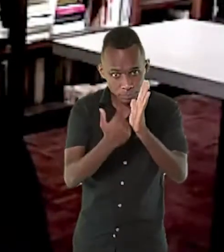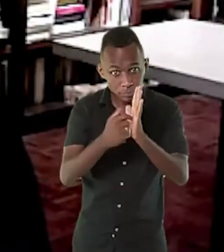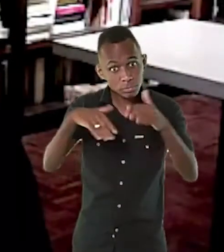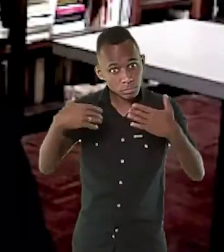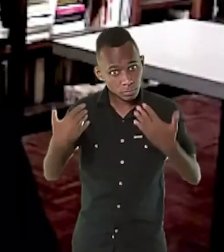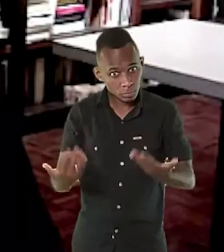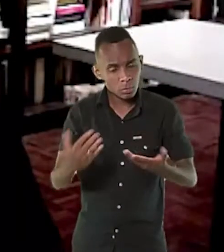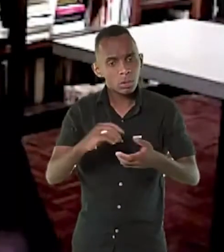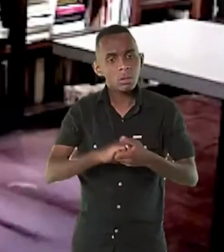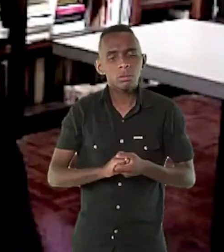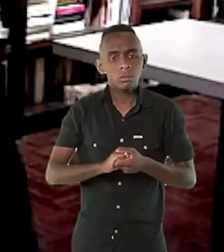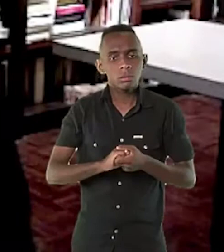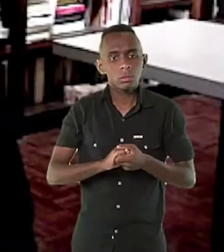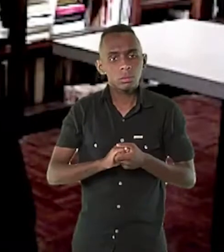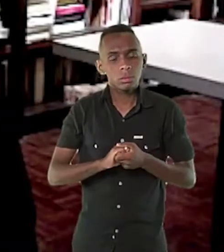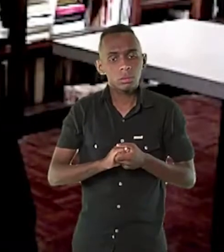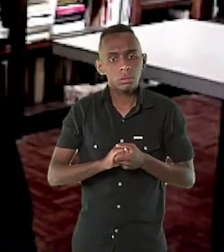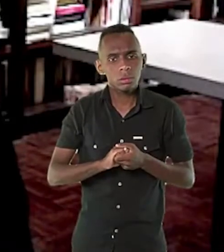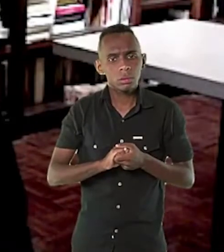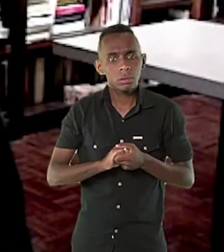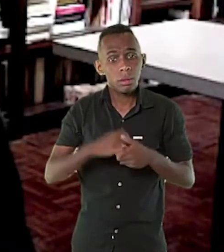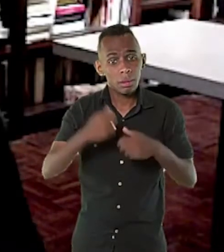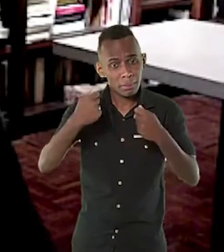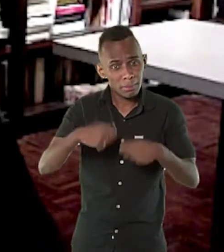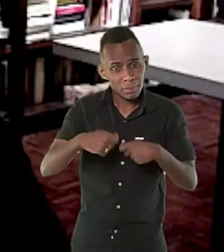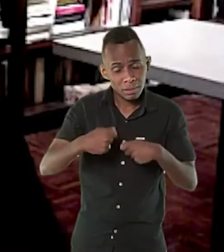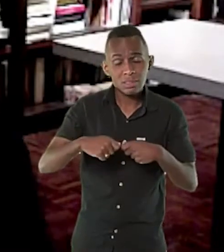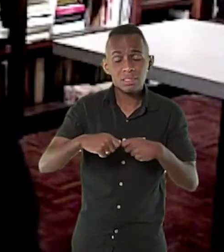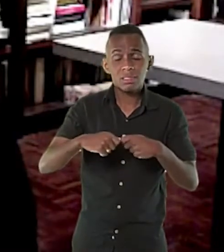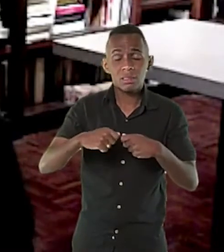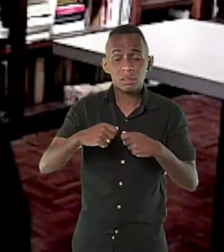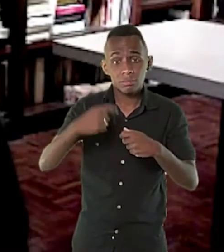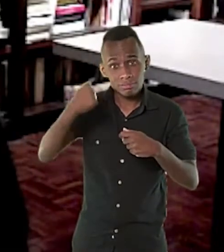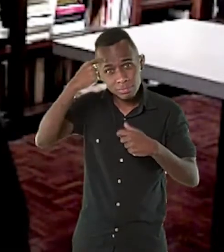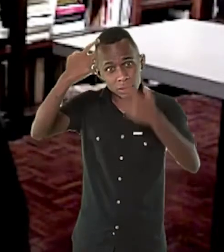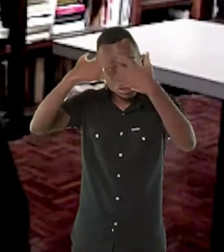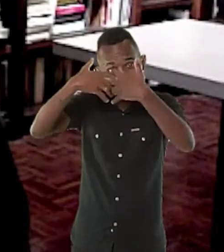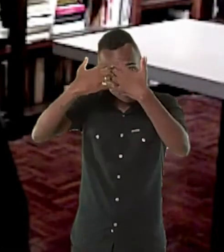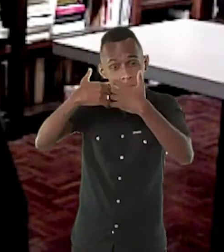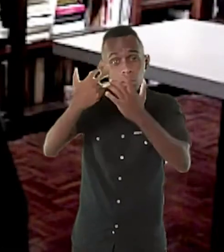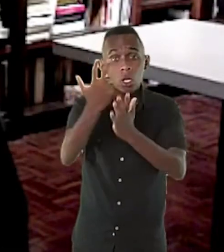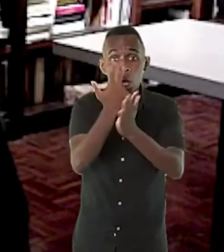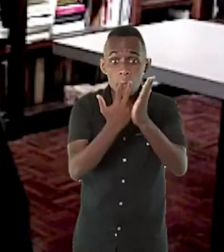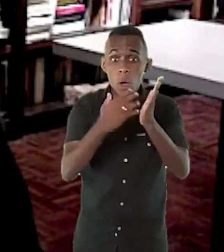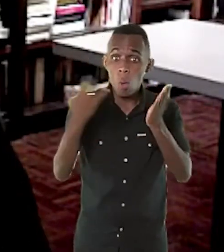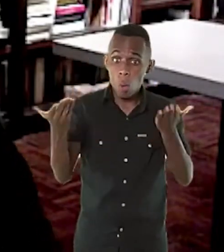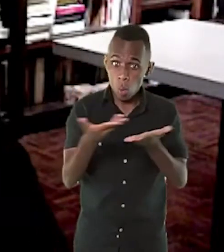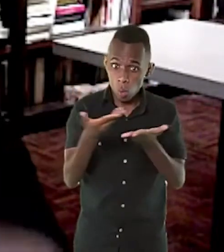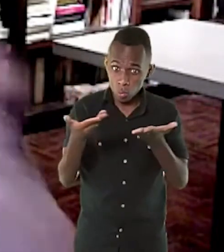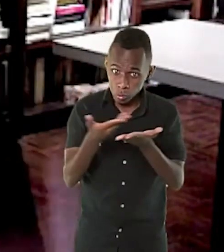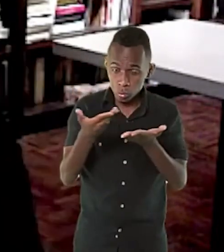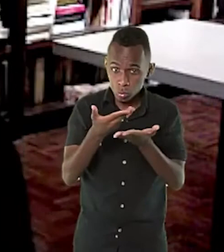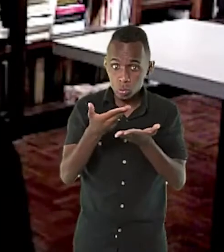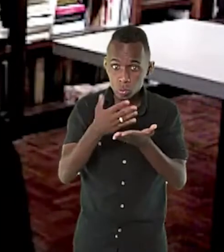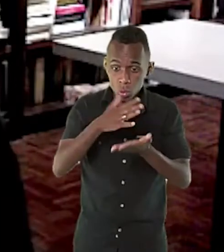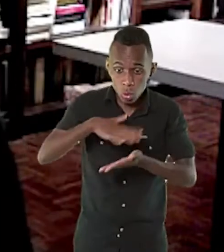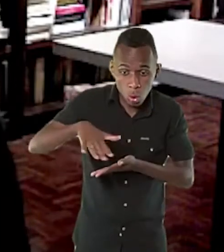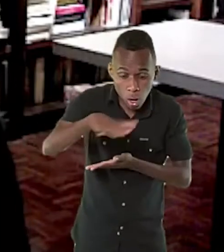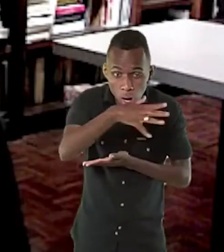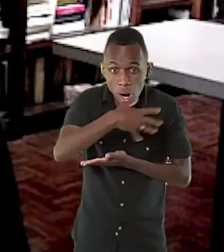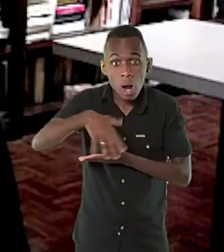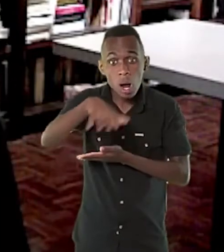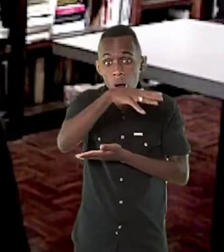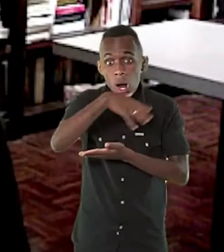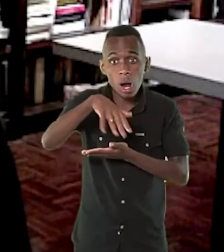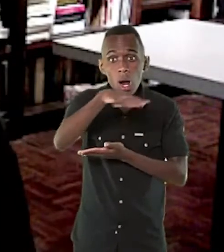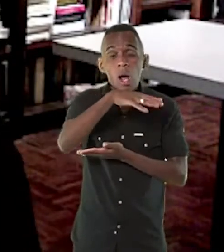nesse sentido, é inevitável nós pensarmos que a imagem hoje é um dos campos